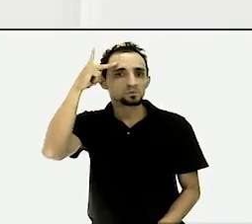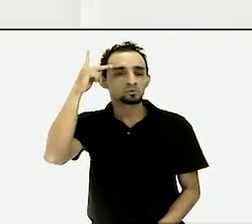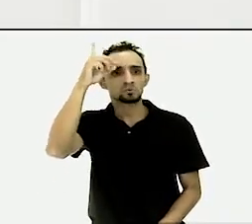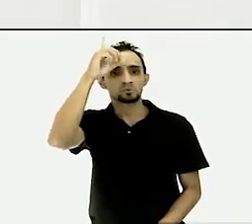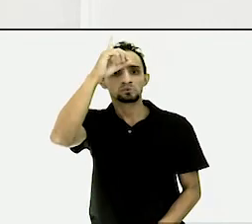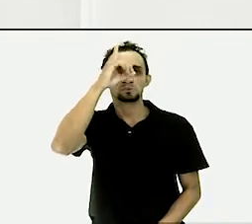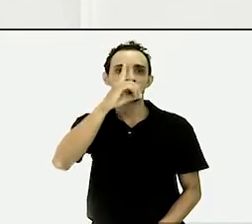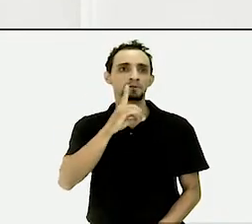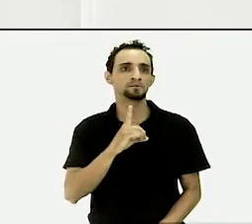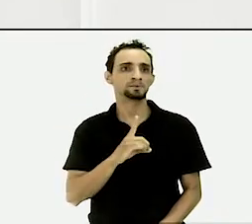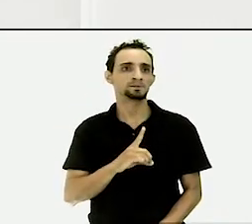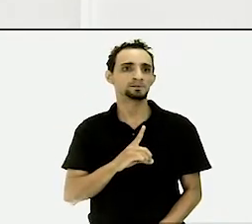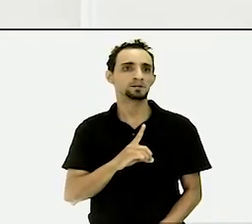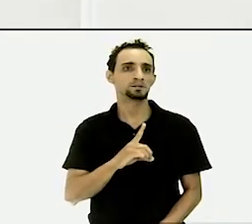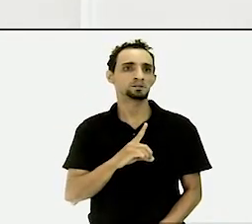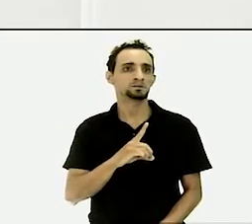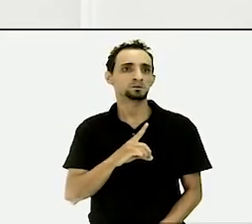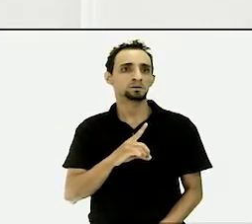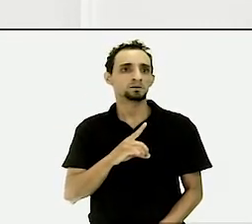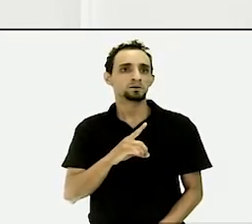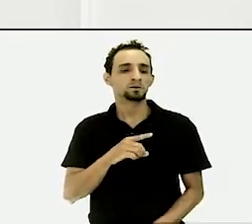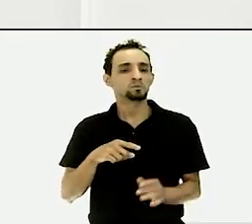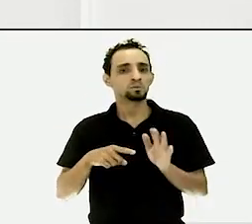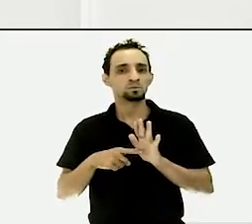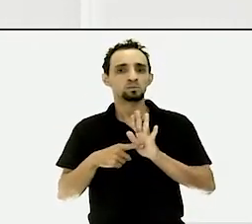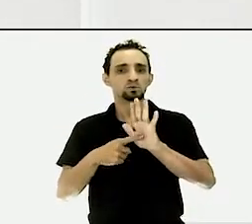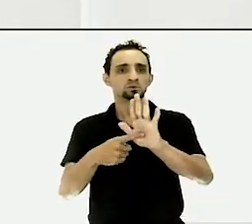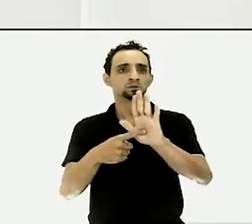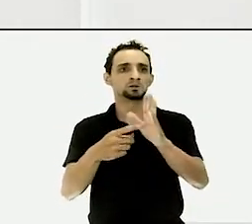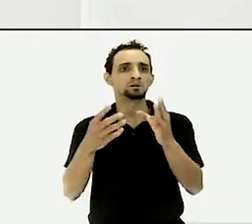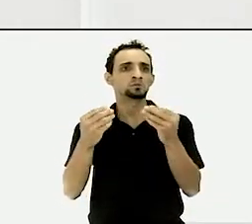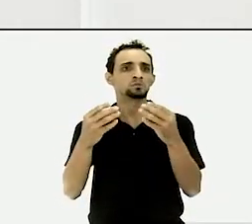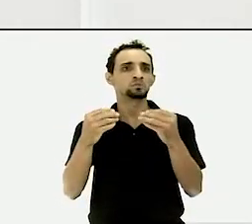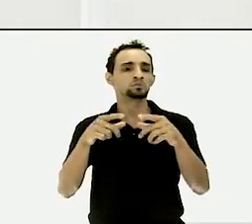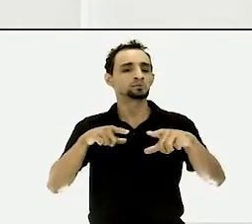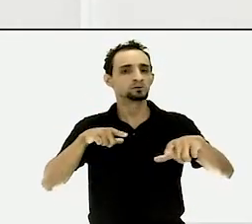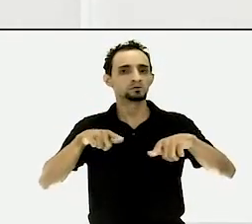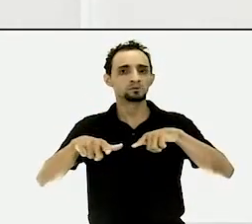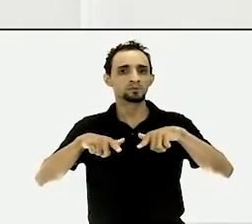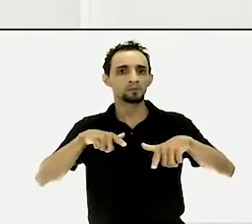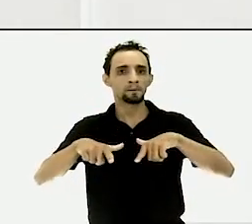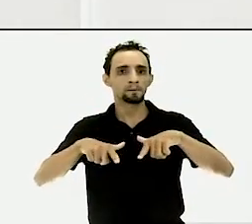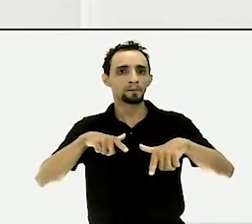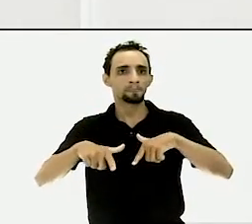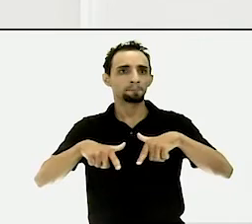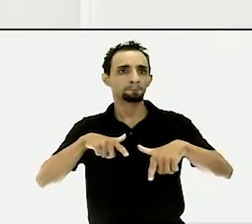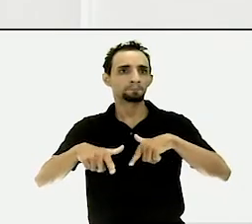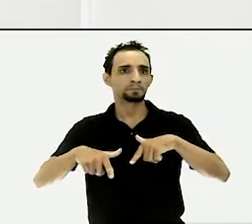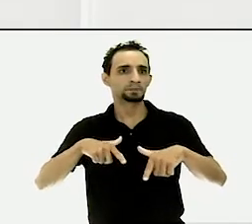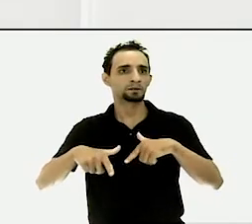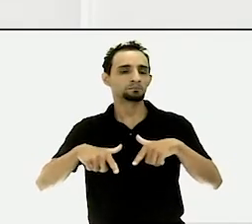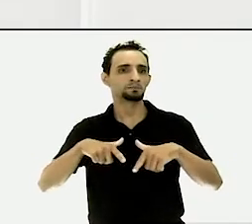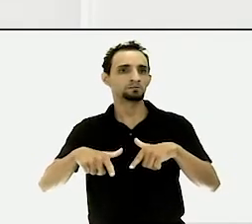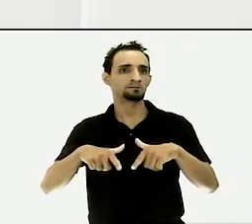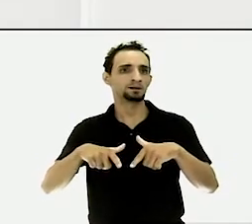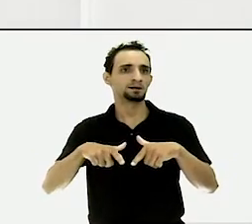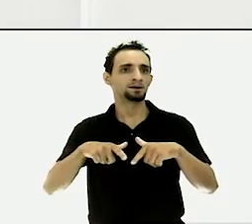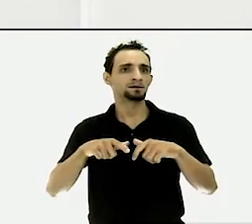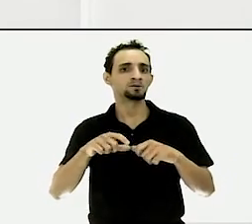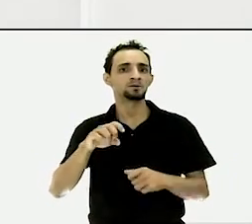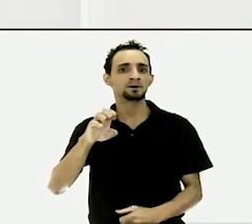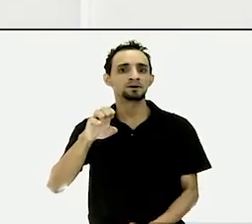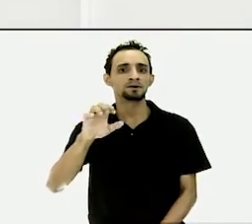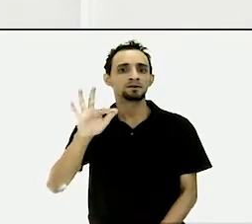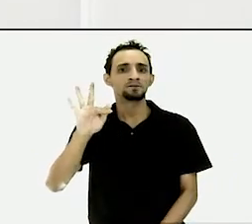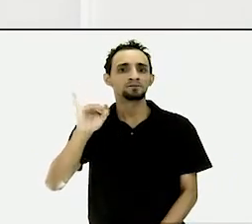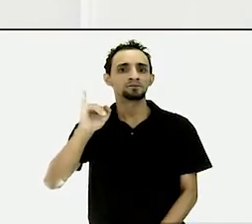um testemunho aqui, já tive várias vezes, já tentei me matar com comprimido, não tenho vergonha nenhuma de falar, com corrente no pescoço, já